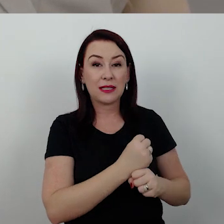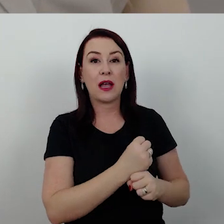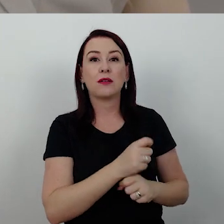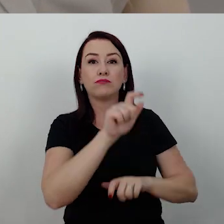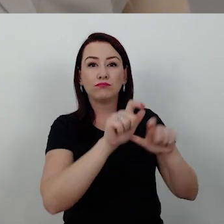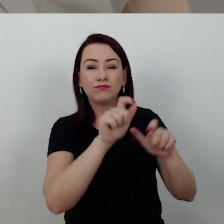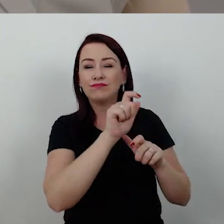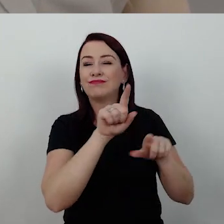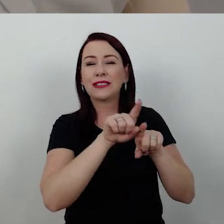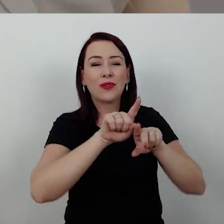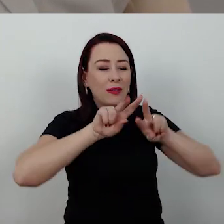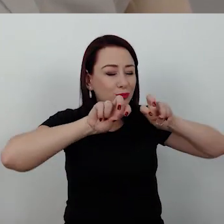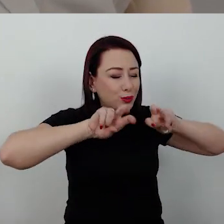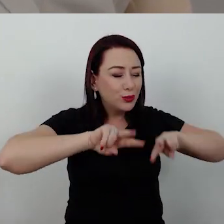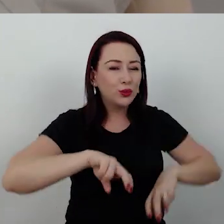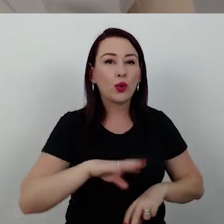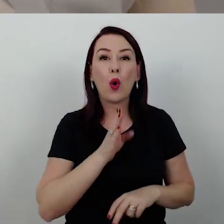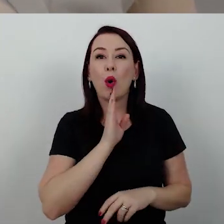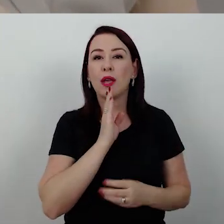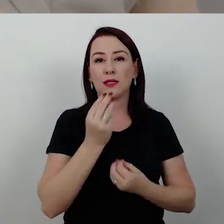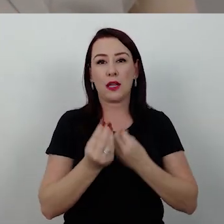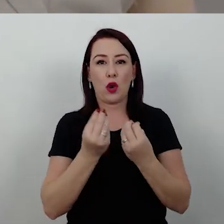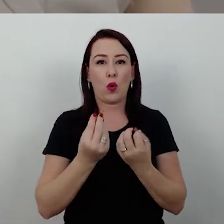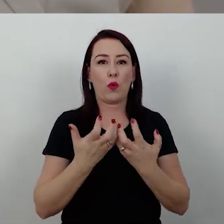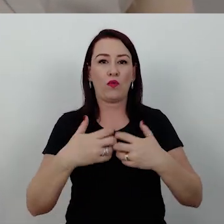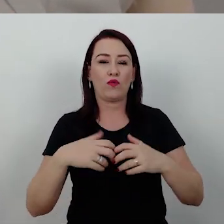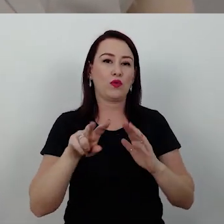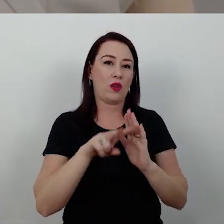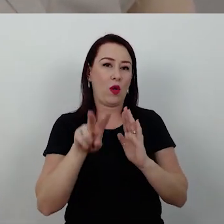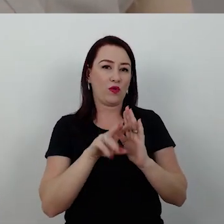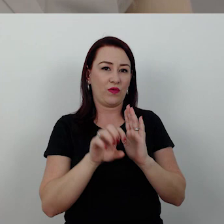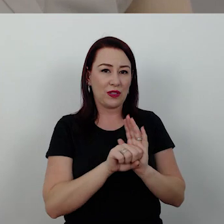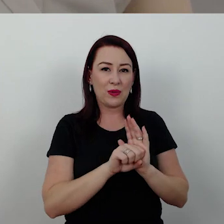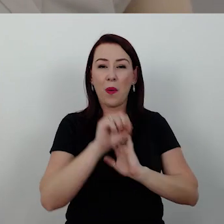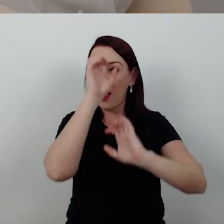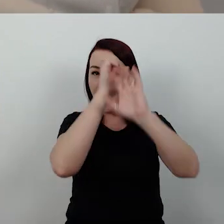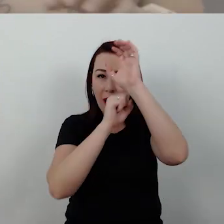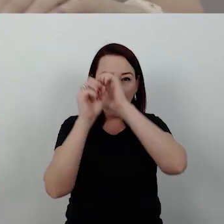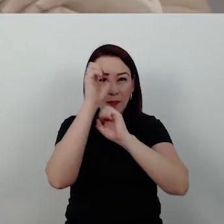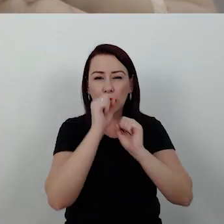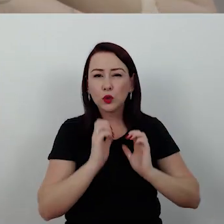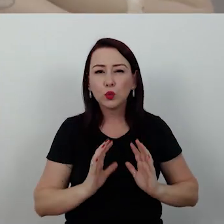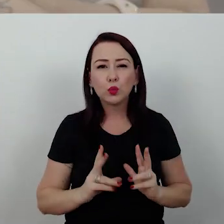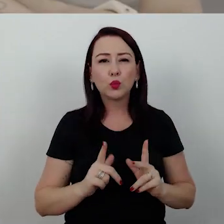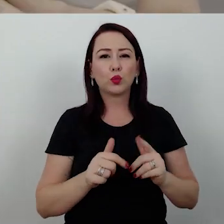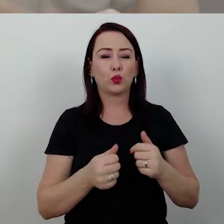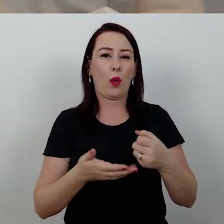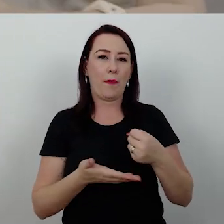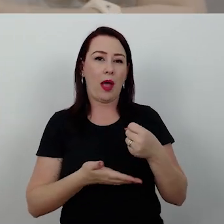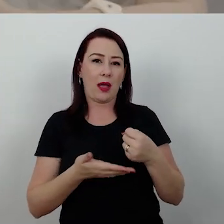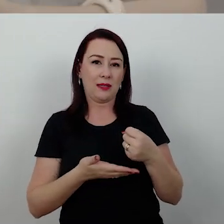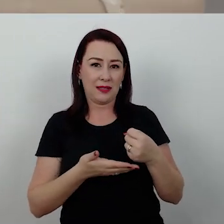né, mergulham na produção audiovisual, realizam seus filmes, aprendem toda a cadeia de base, né,